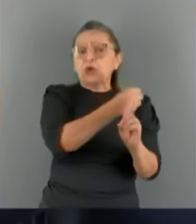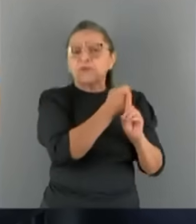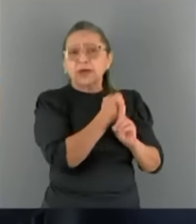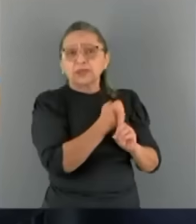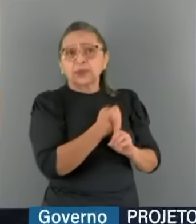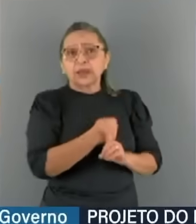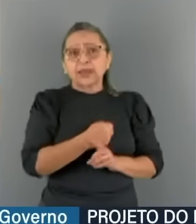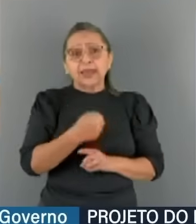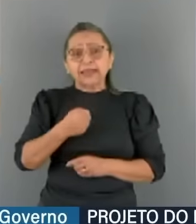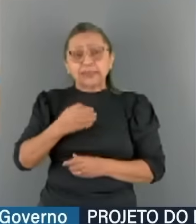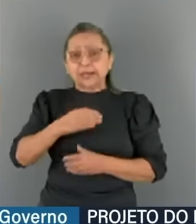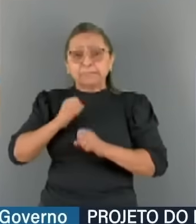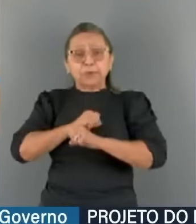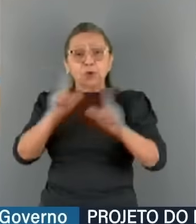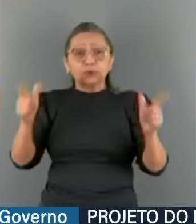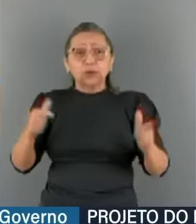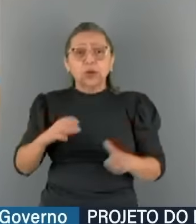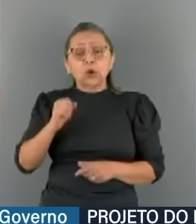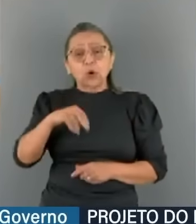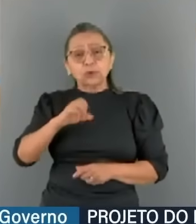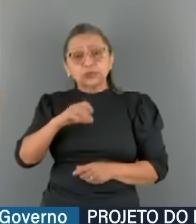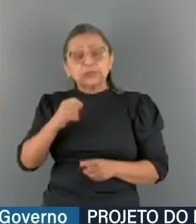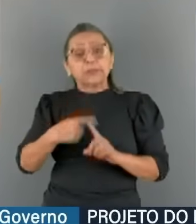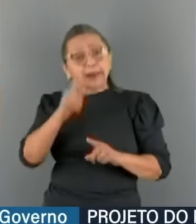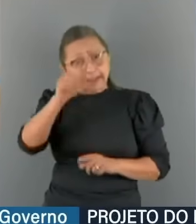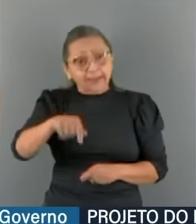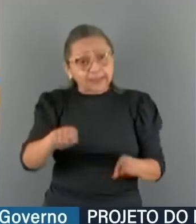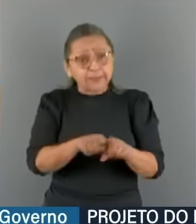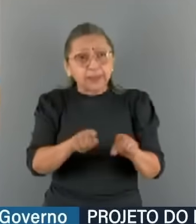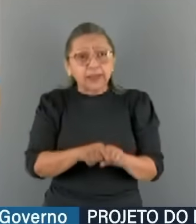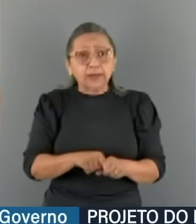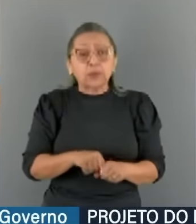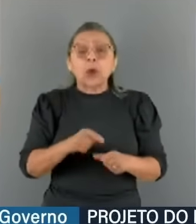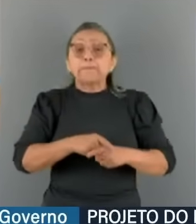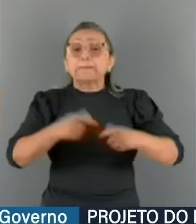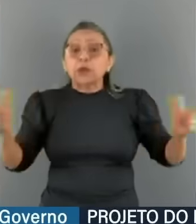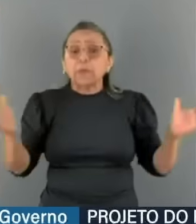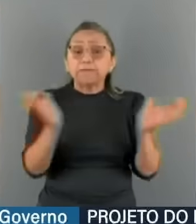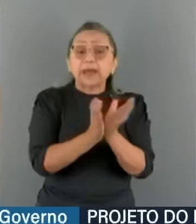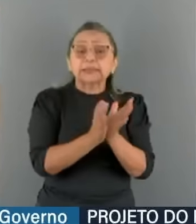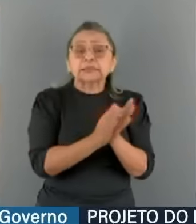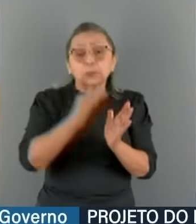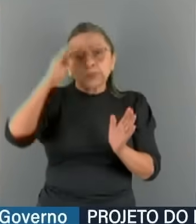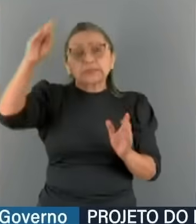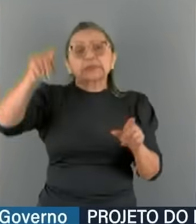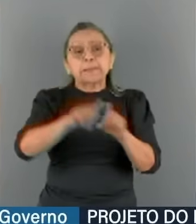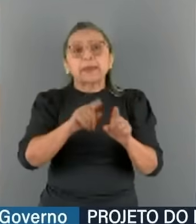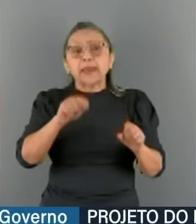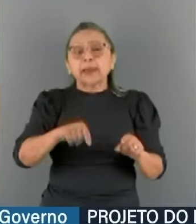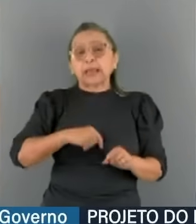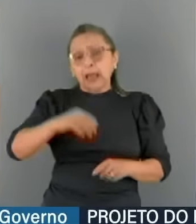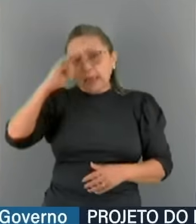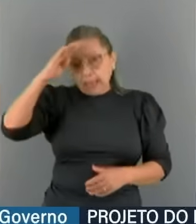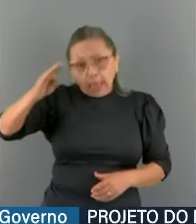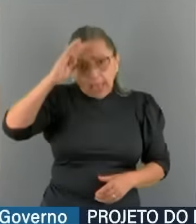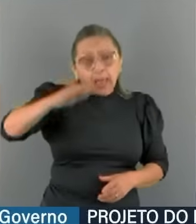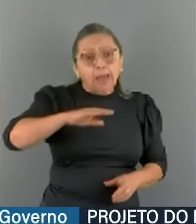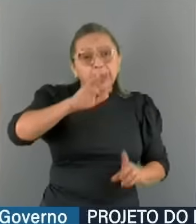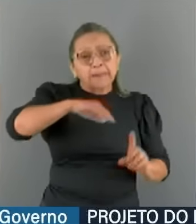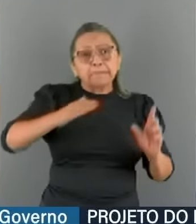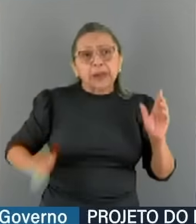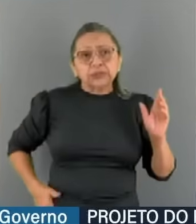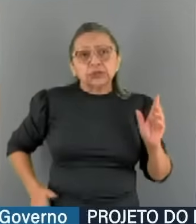comunista declarado. Eu estou chamando ele de comunista que ele é. Como boa parte dessa cúpula do Exército que tá batendo continência pra bandido.